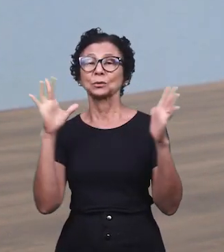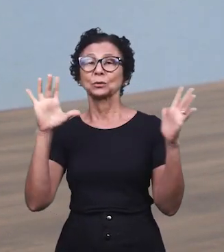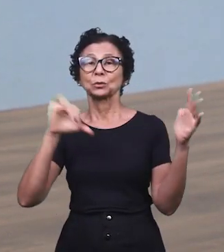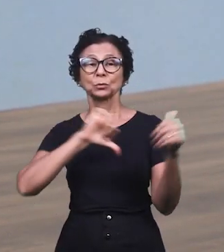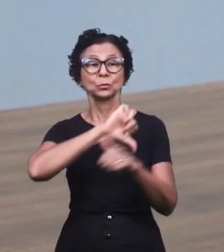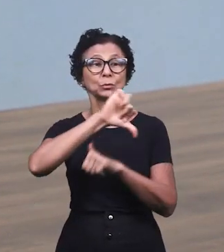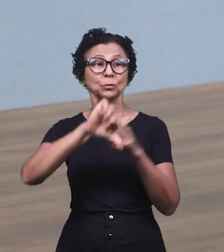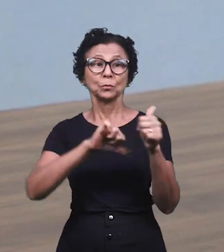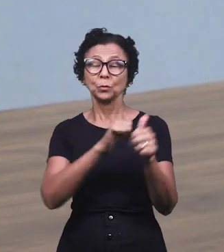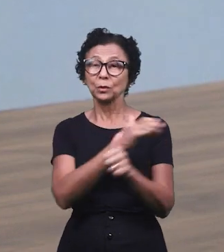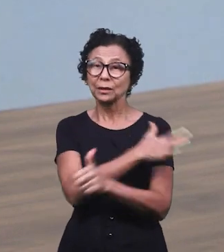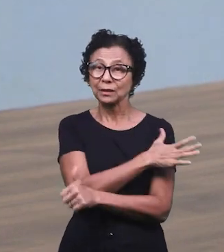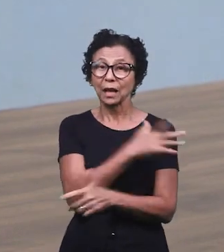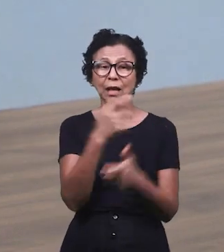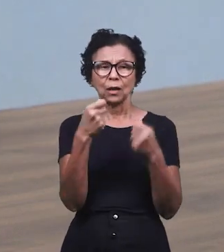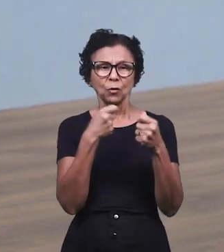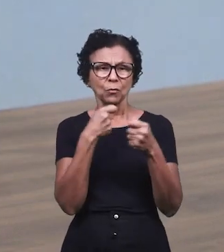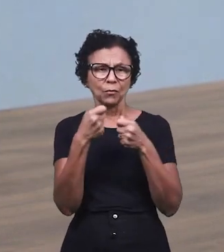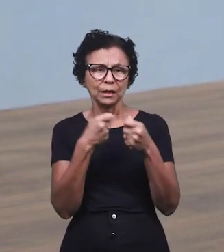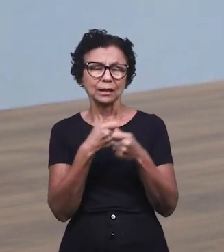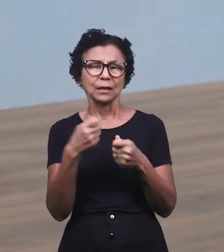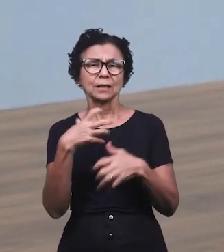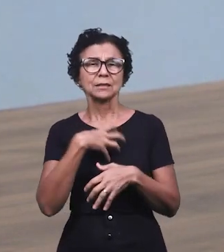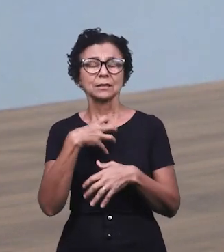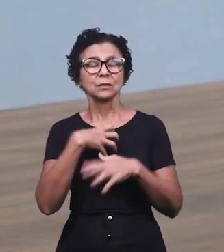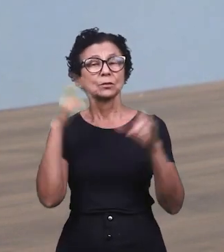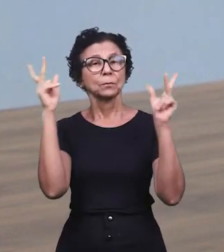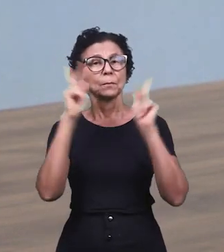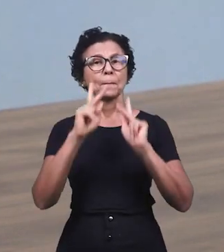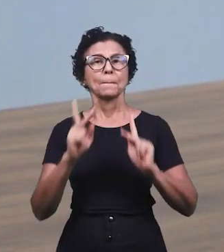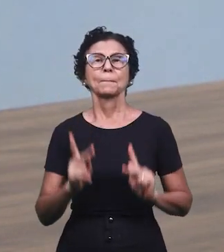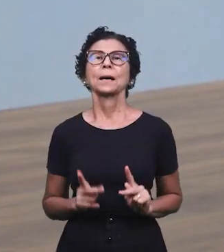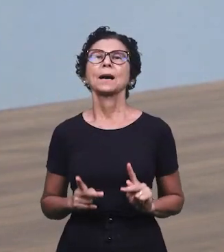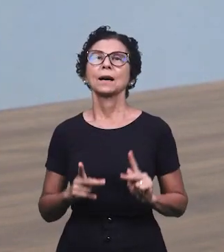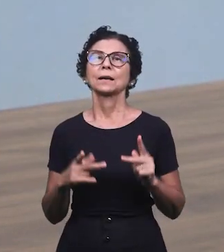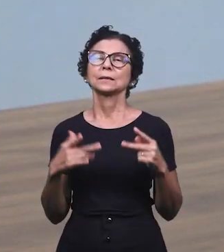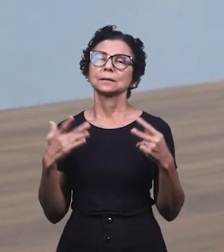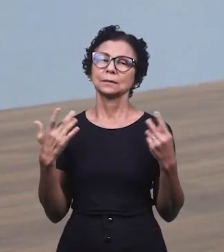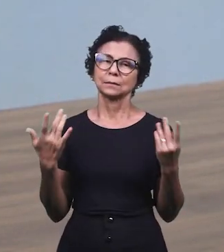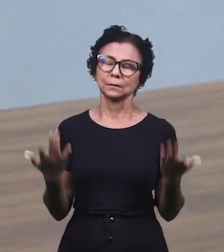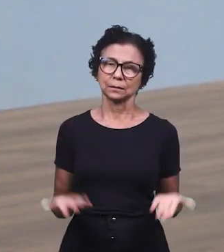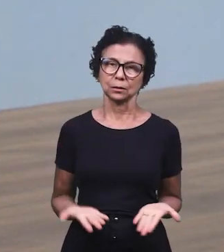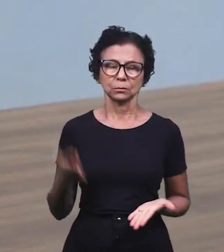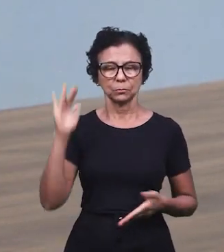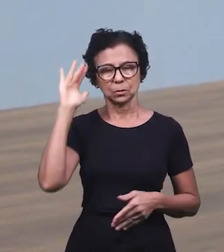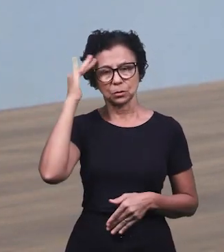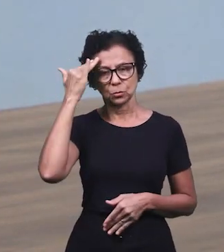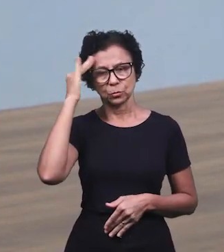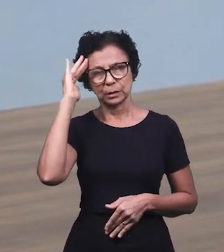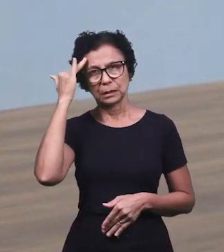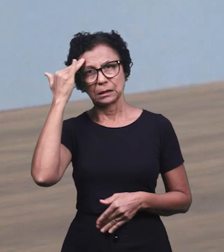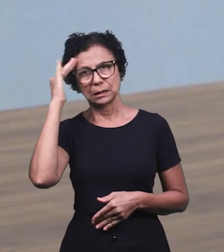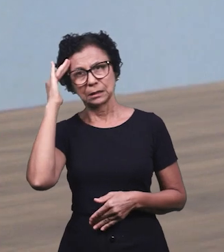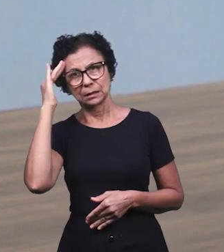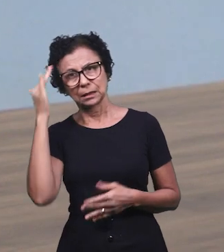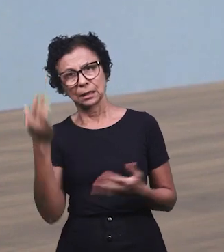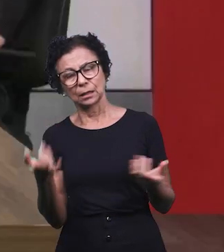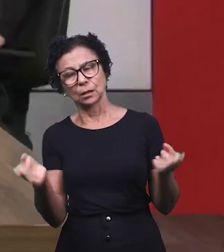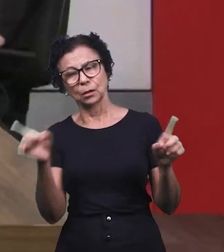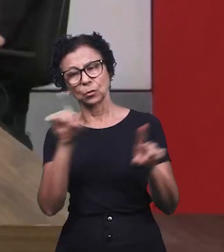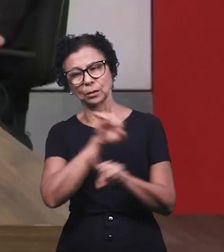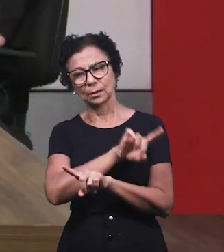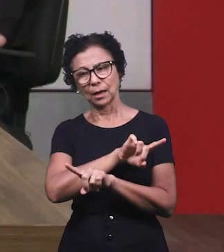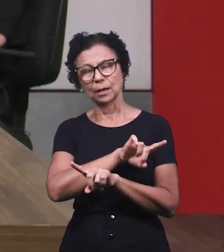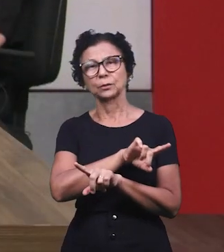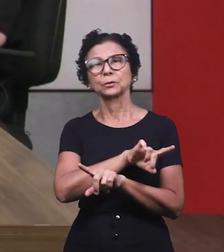paz. Né? Então, assim, eu tenho que entender ele, vamos dizer, ao contrário. Ao Sim. contrário. Aí dá sentido para o surdo. E aí